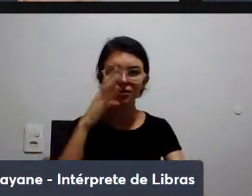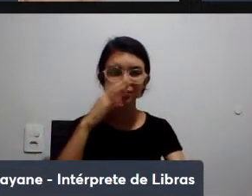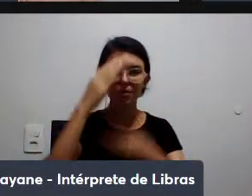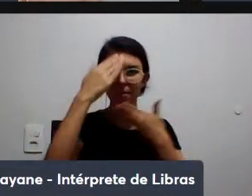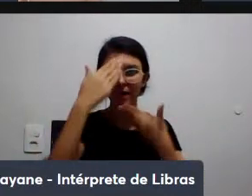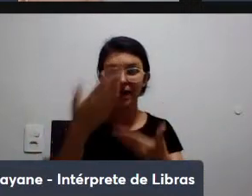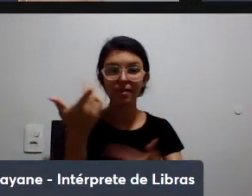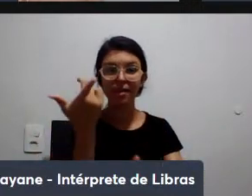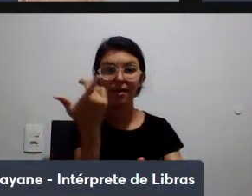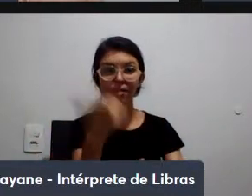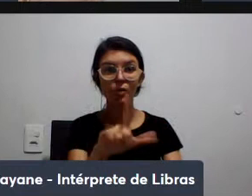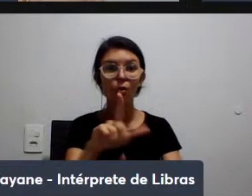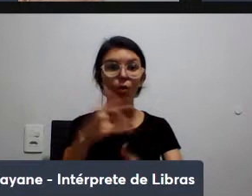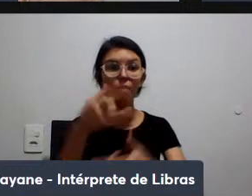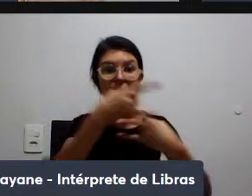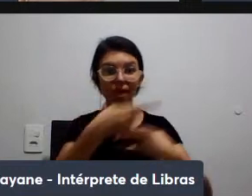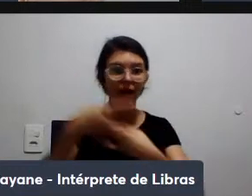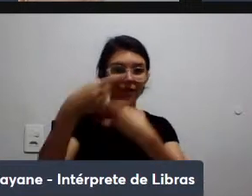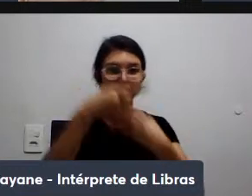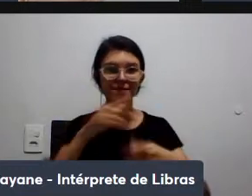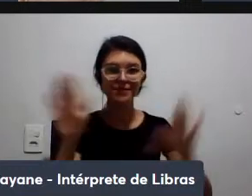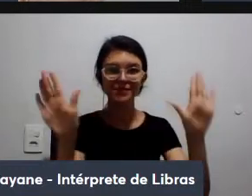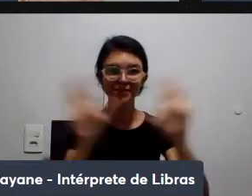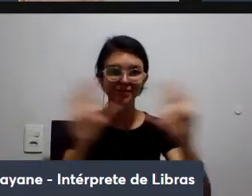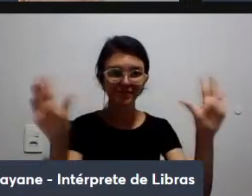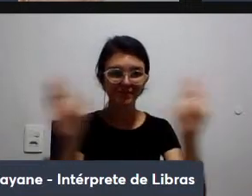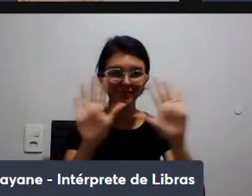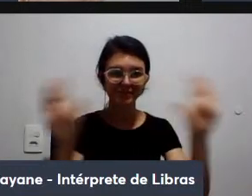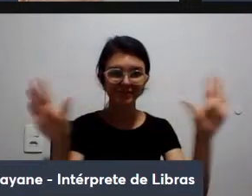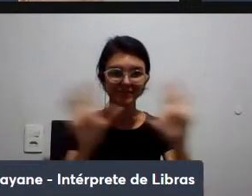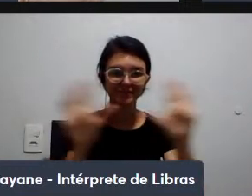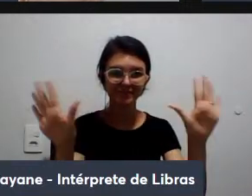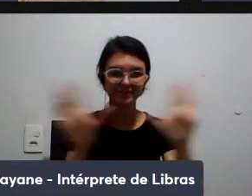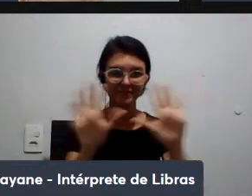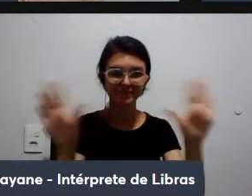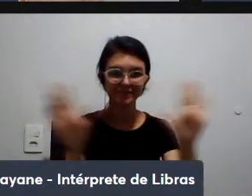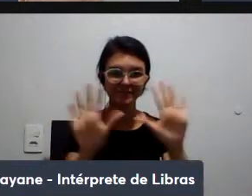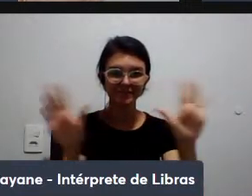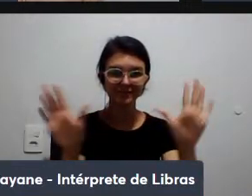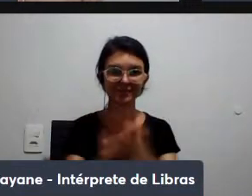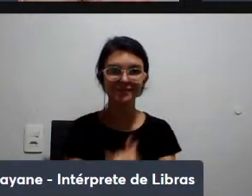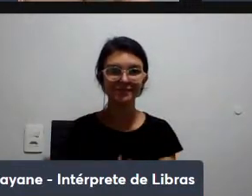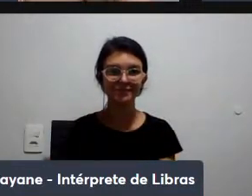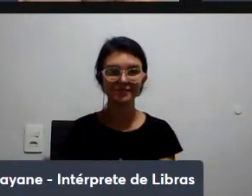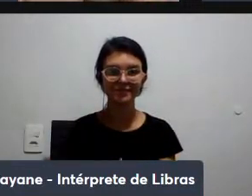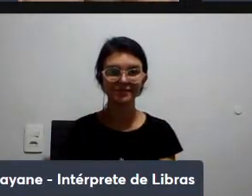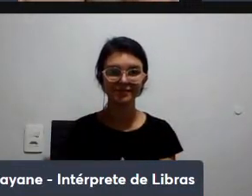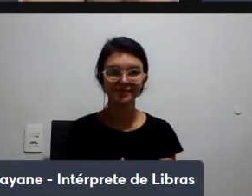uma próxima. Tchau. Okay. Goodbye.